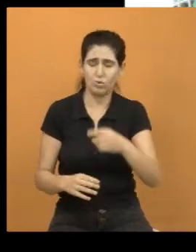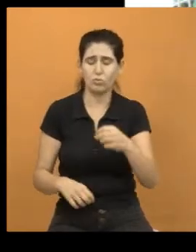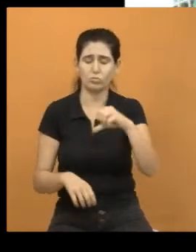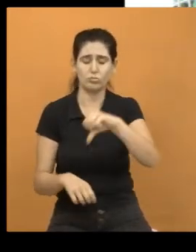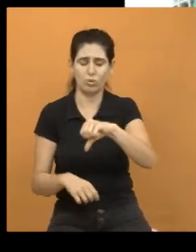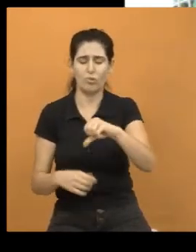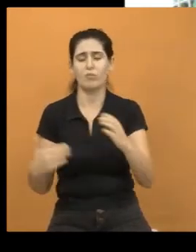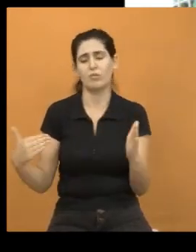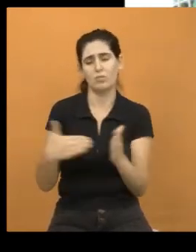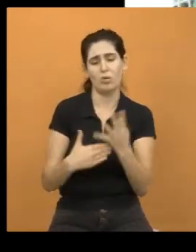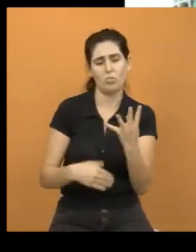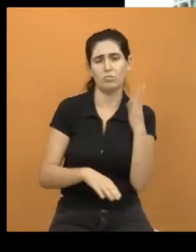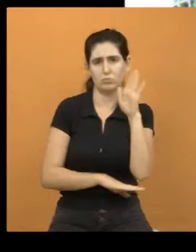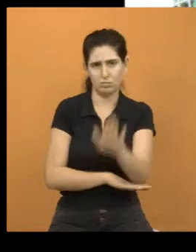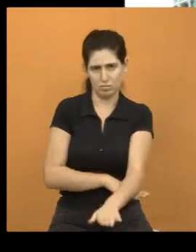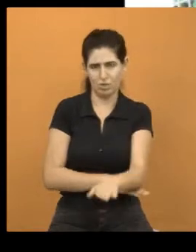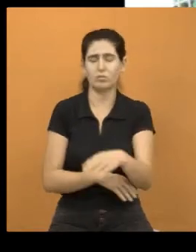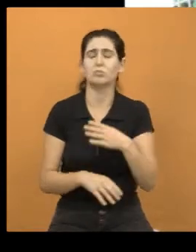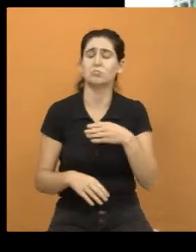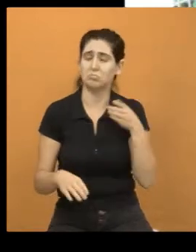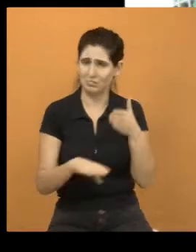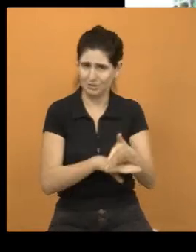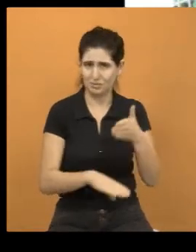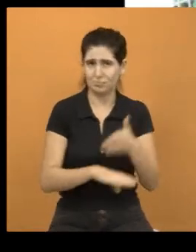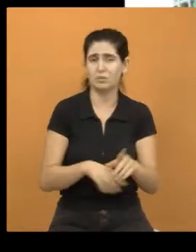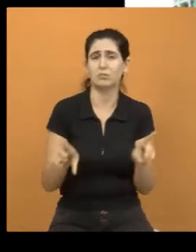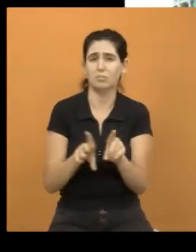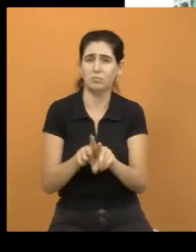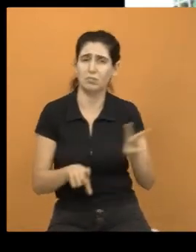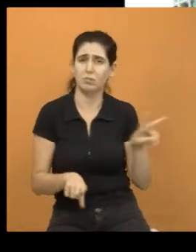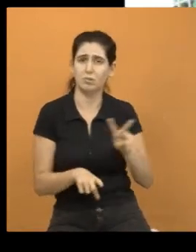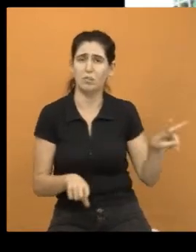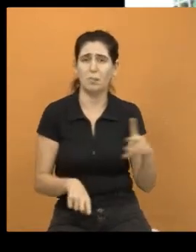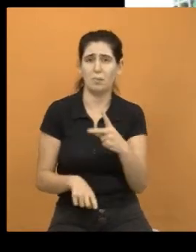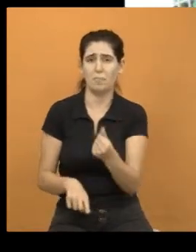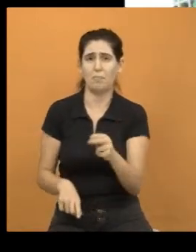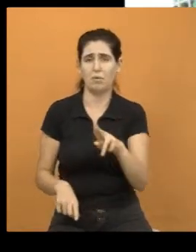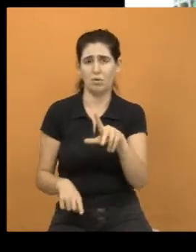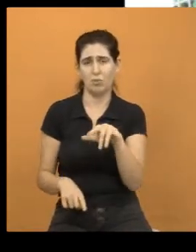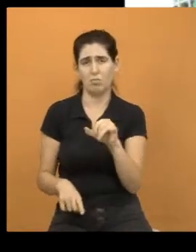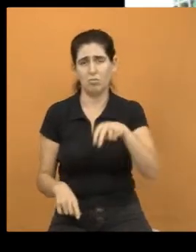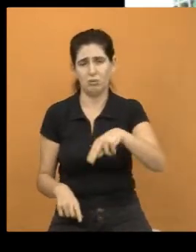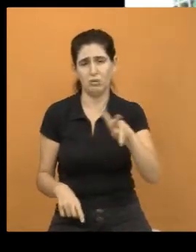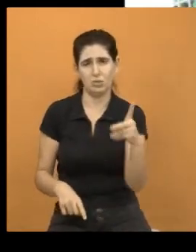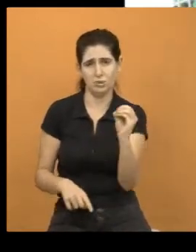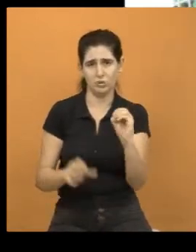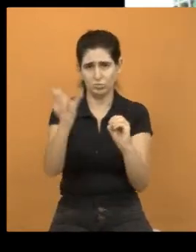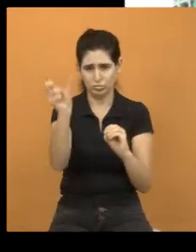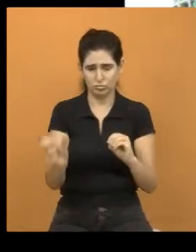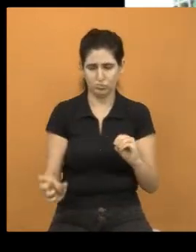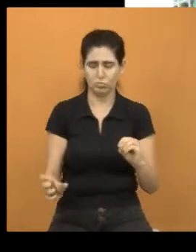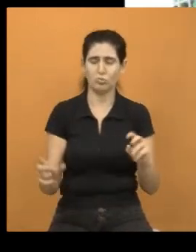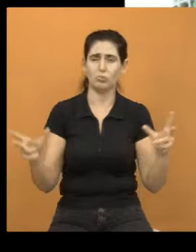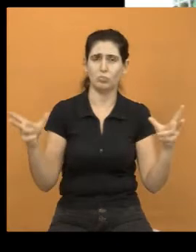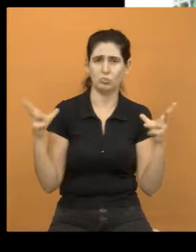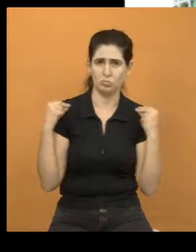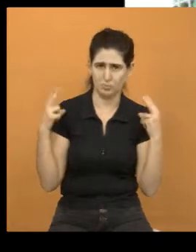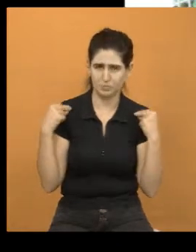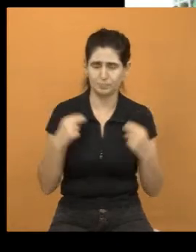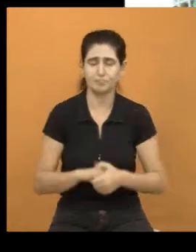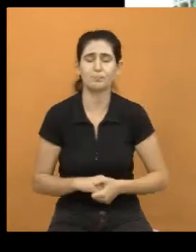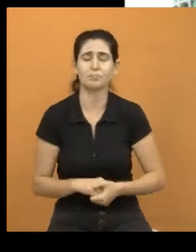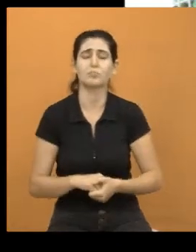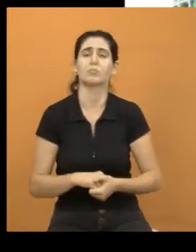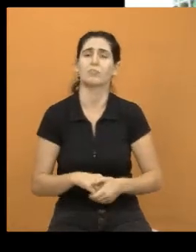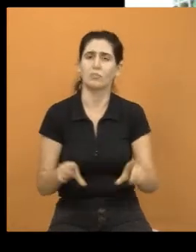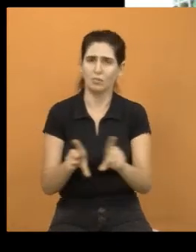às 4 horas da tarde. Também passou por lá o vereador Paulinho dos Condutores, nós estivemos lá presenciando lá. Hoje, quem que vai